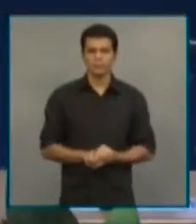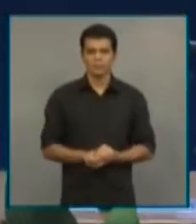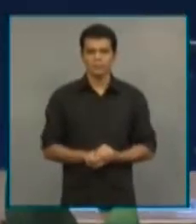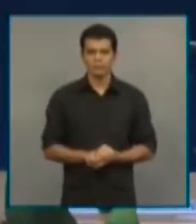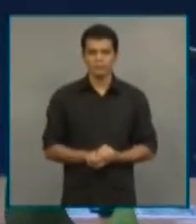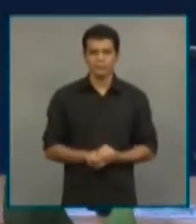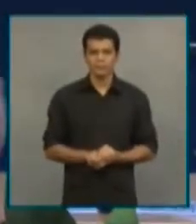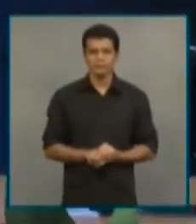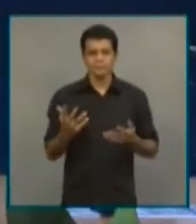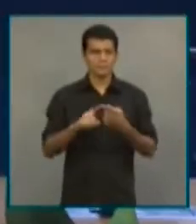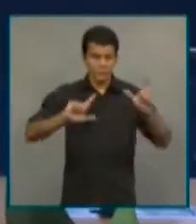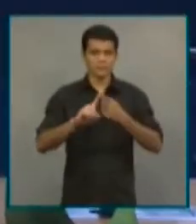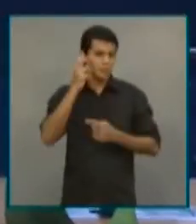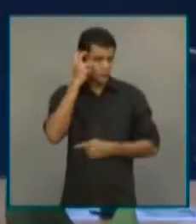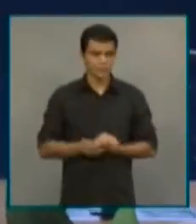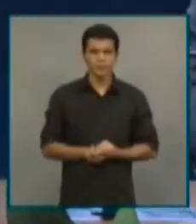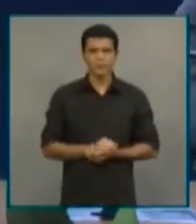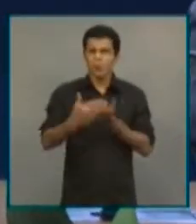Ei, George. Vem cá.